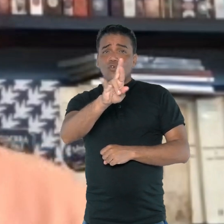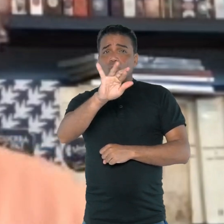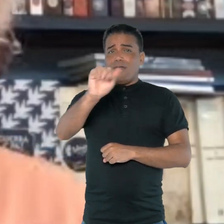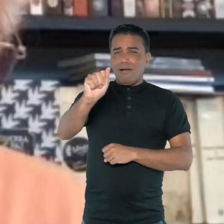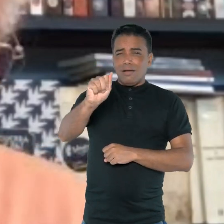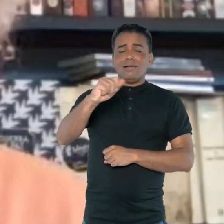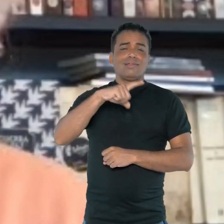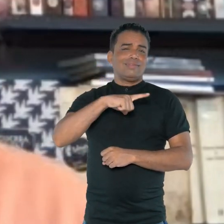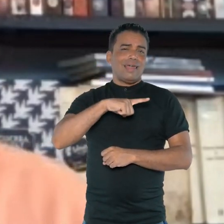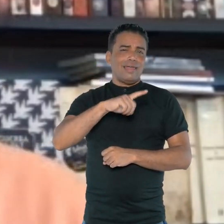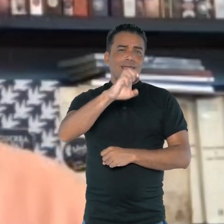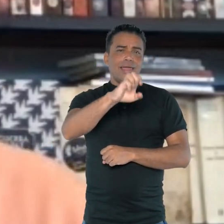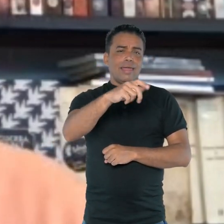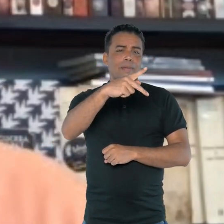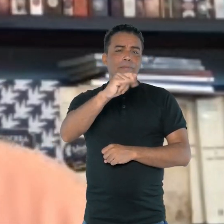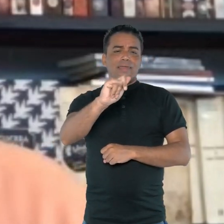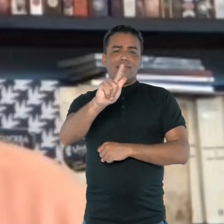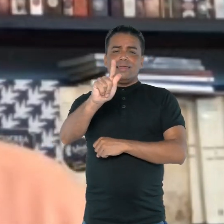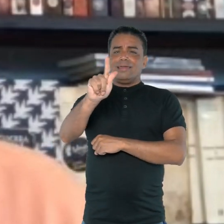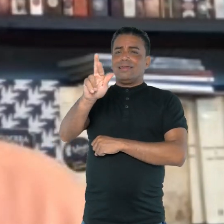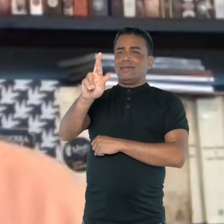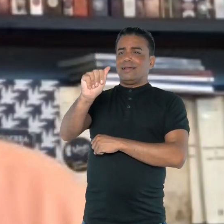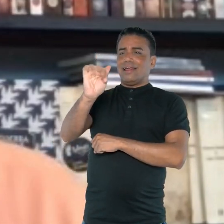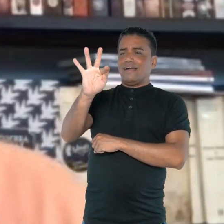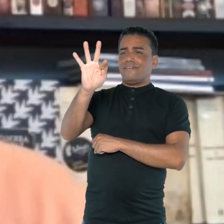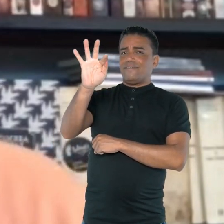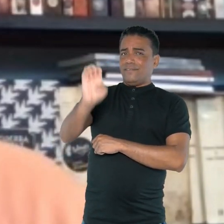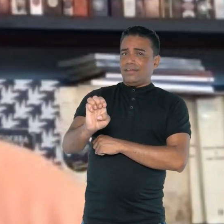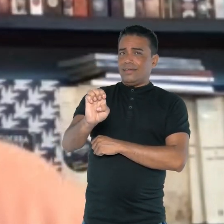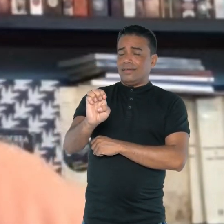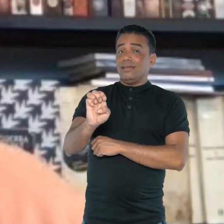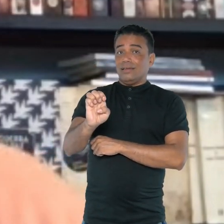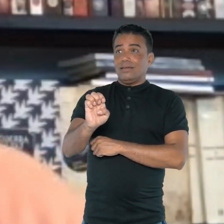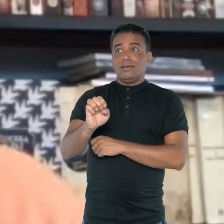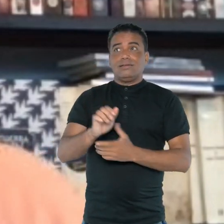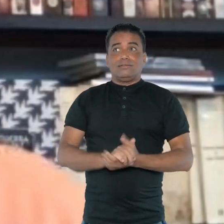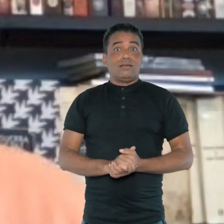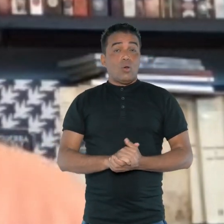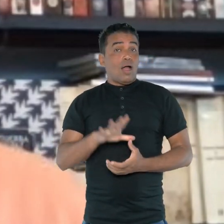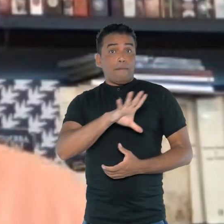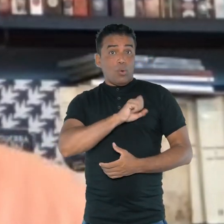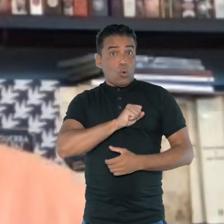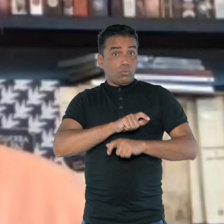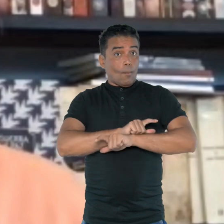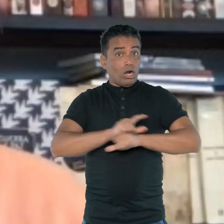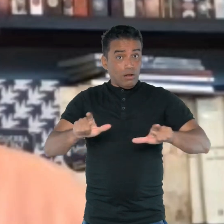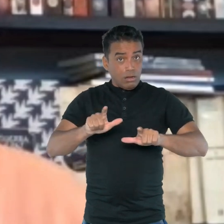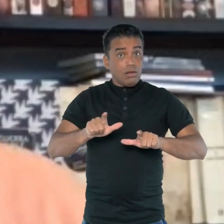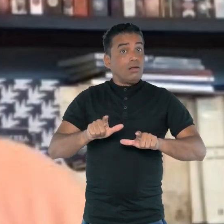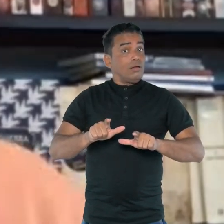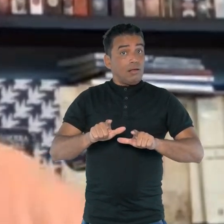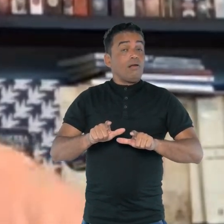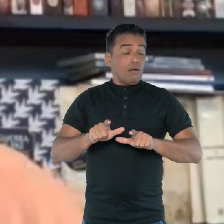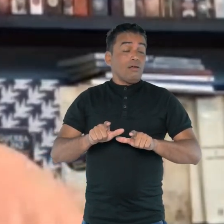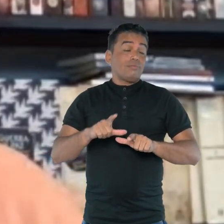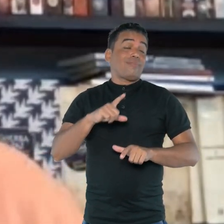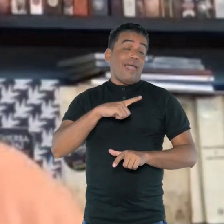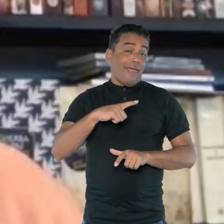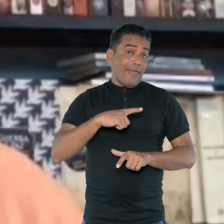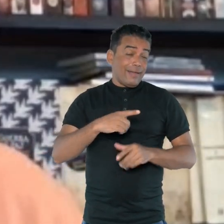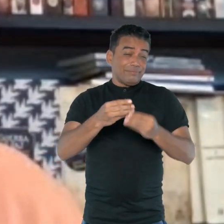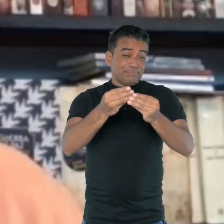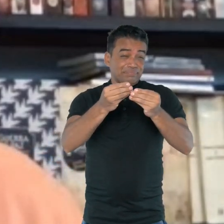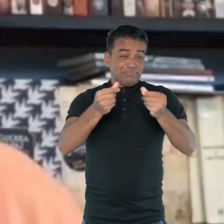epígrafe: Amor nenhum dispensa uma gota de ácido, que dialoga com